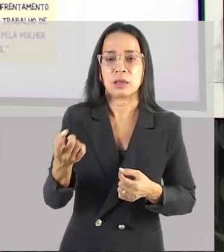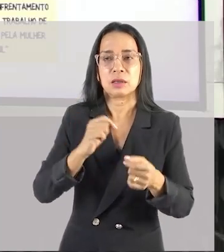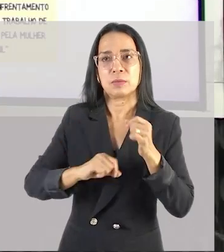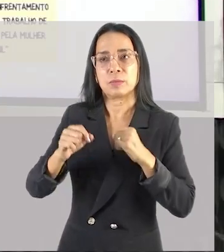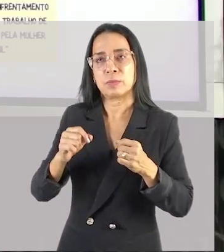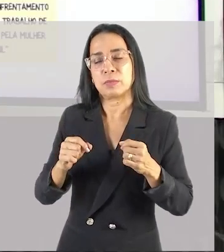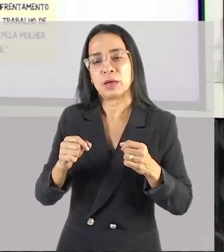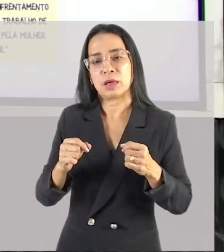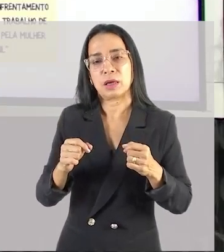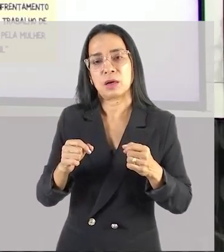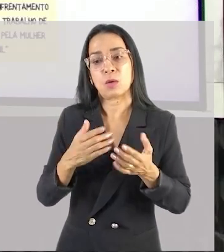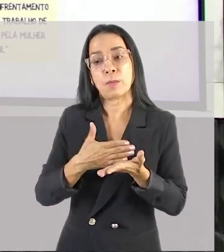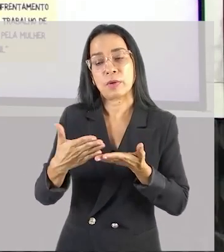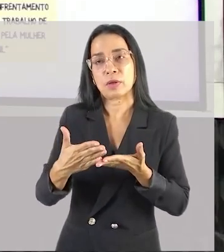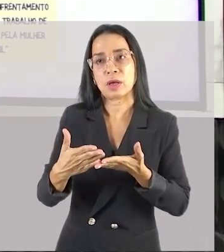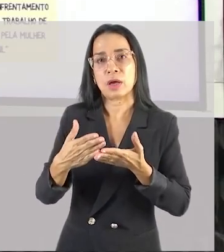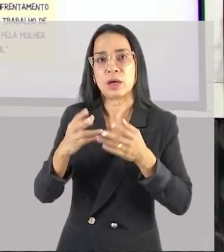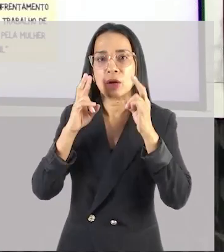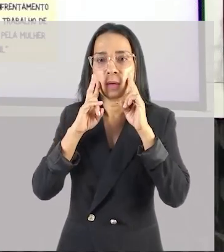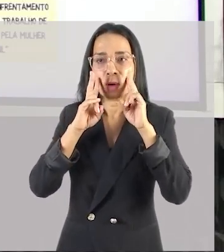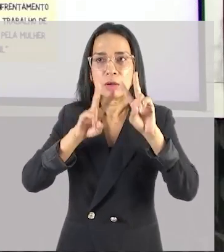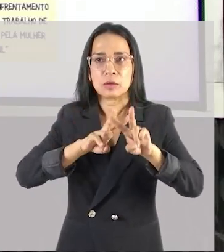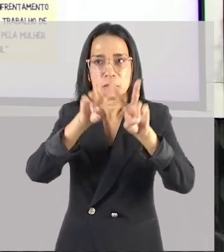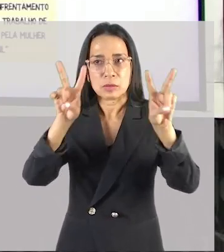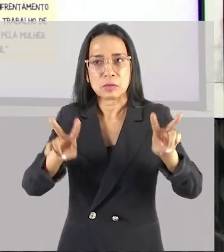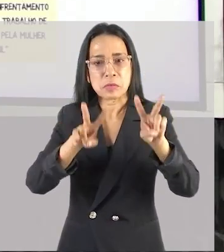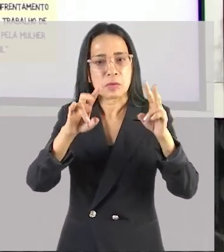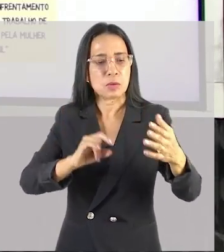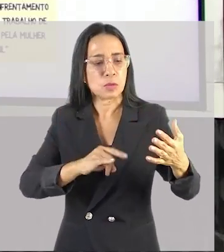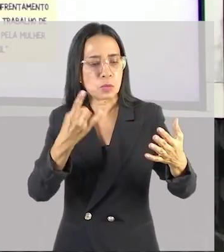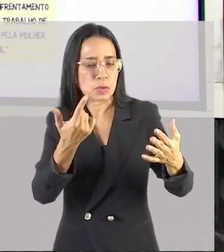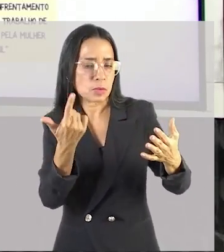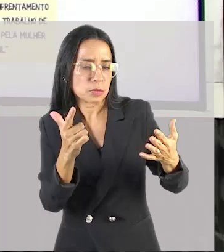ser invisíveis porque não conseguiam receber